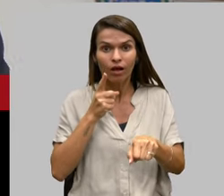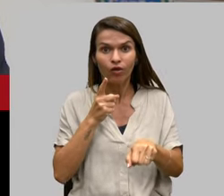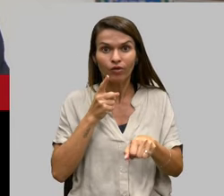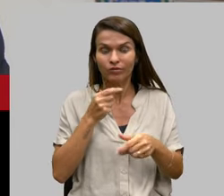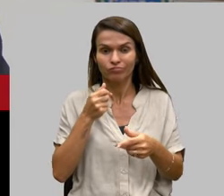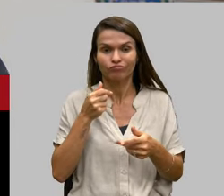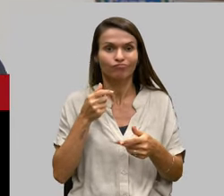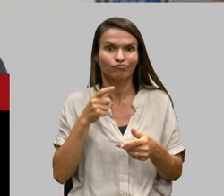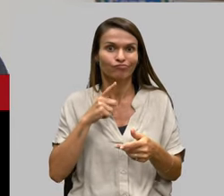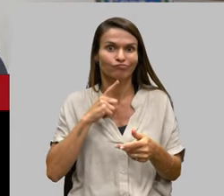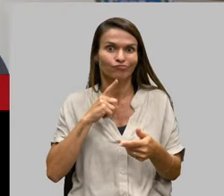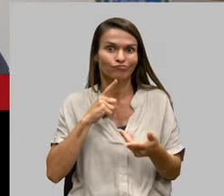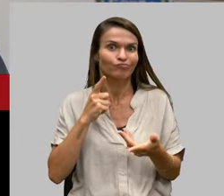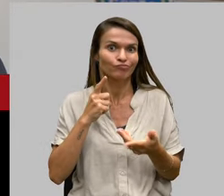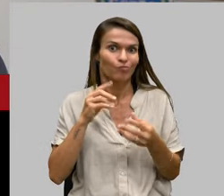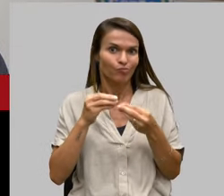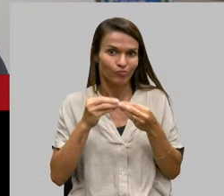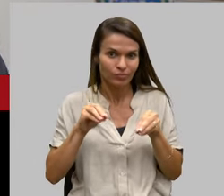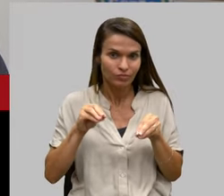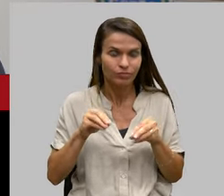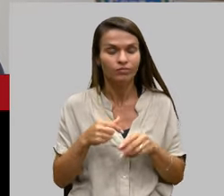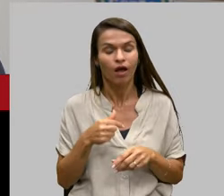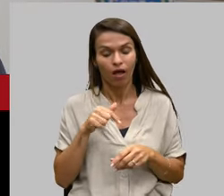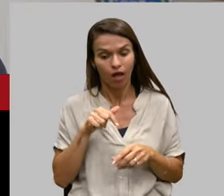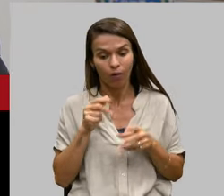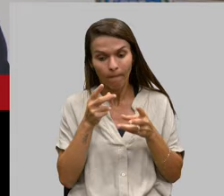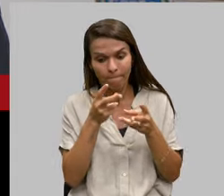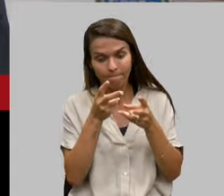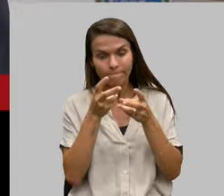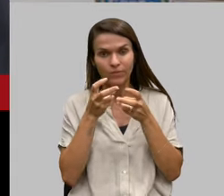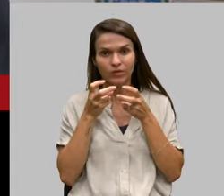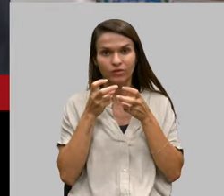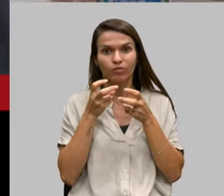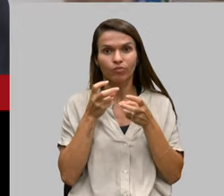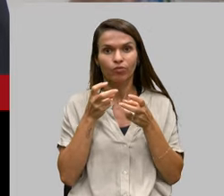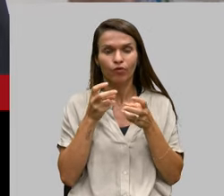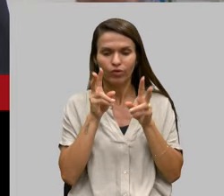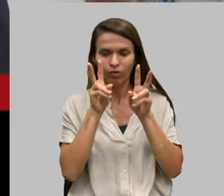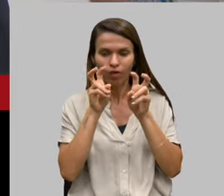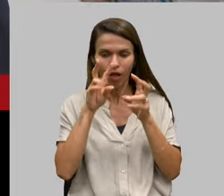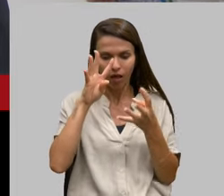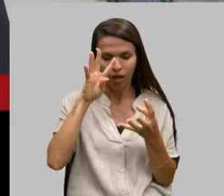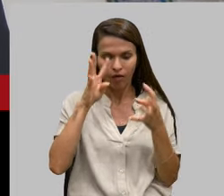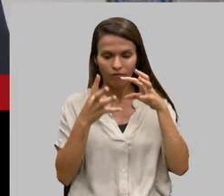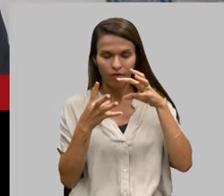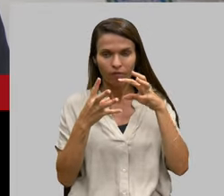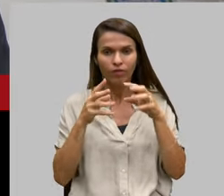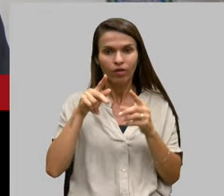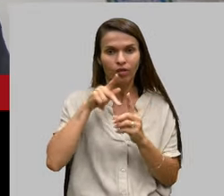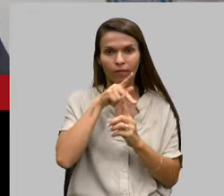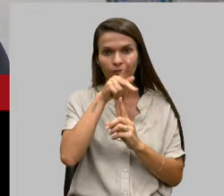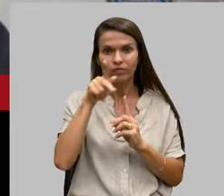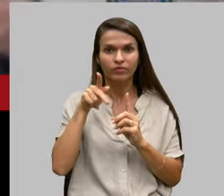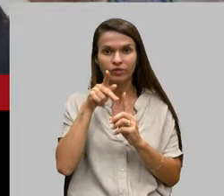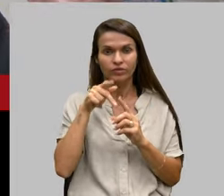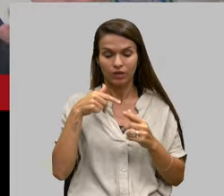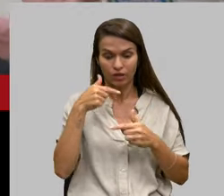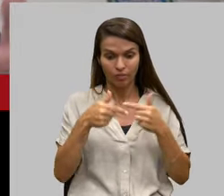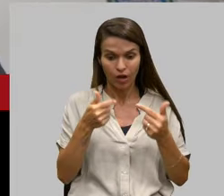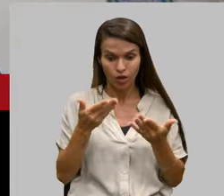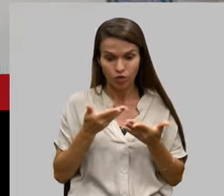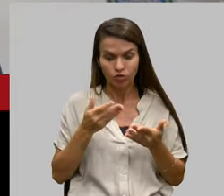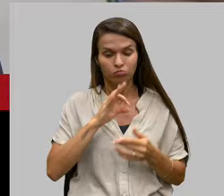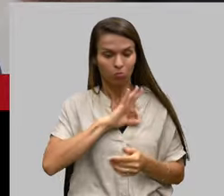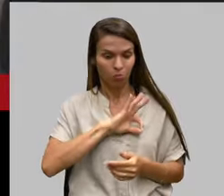atingida é assim que eu percebo né quando se fala de reforma da Previdência né que você tá trabalhando hoje tá recebendo seu